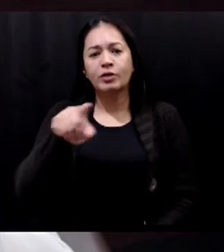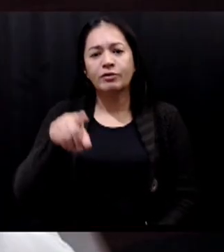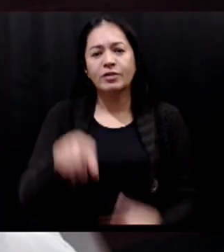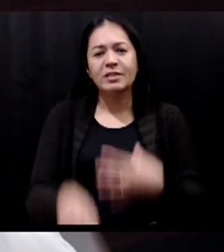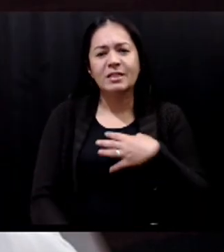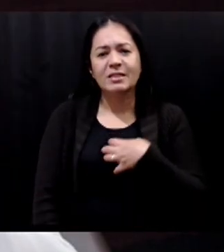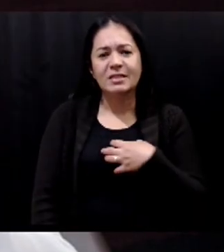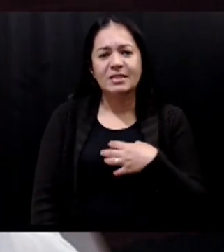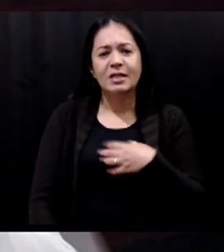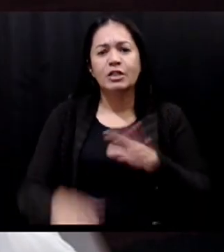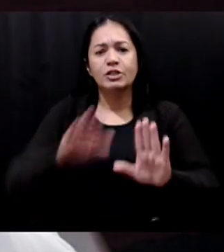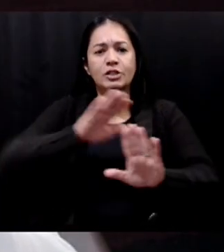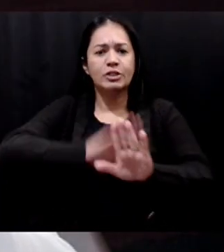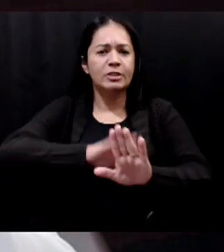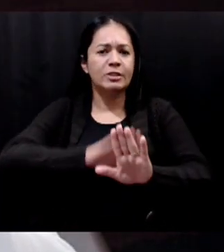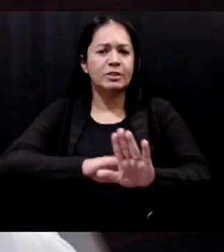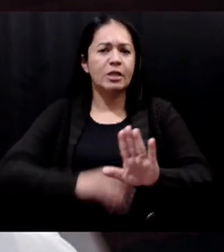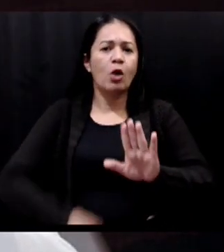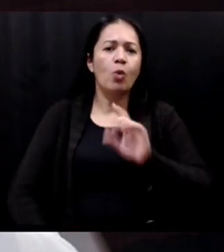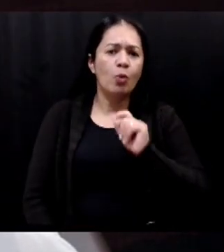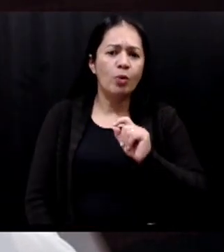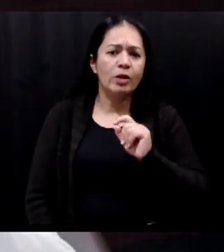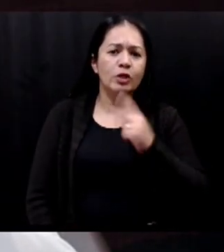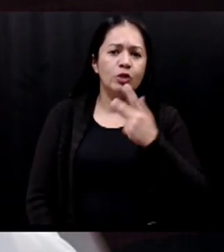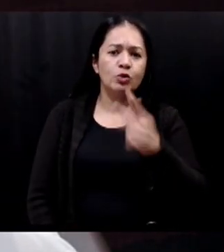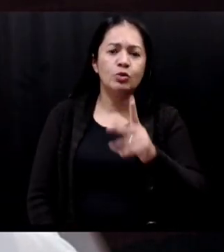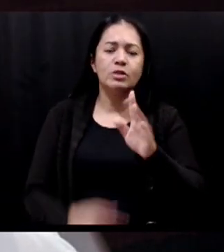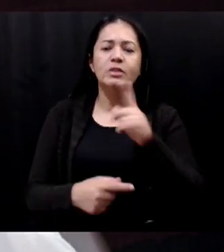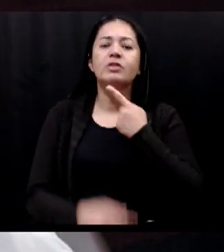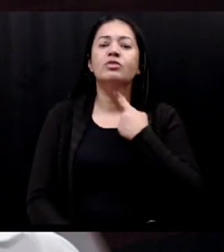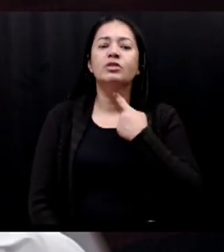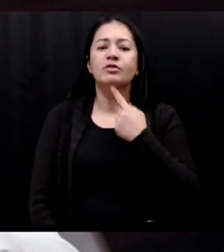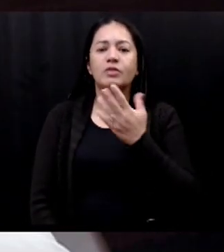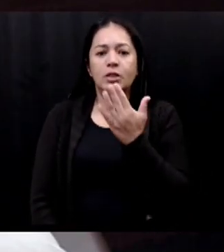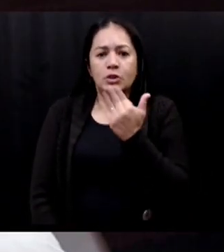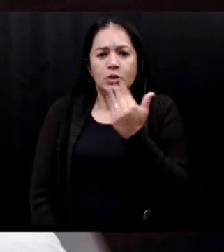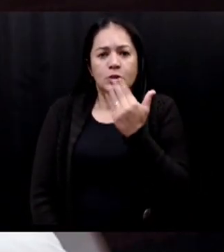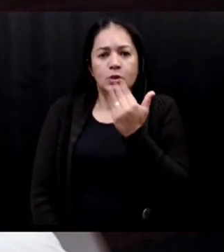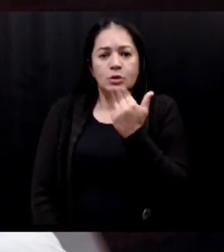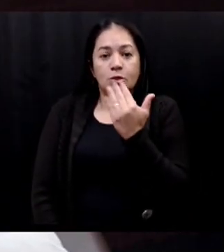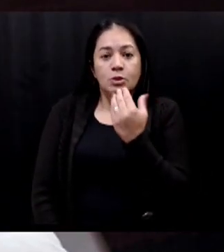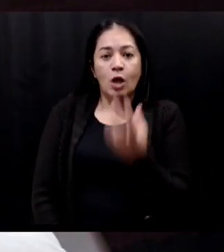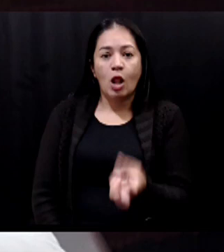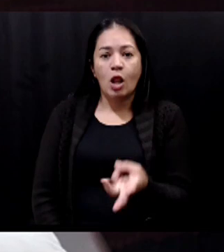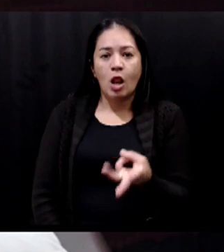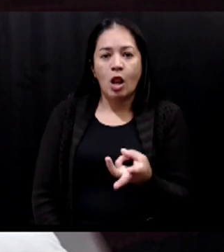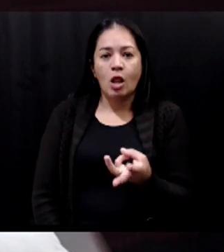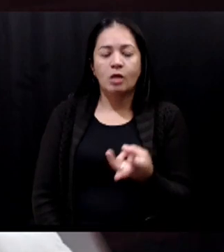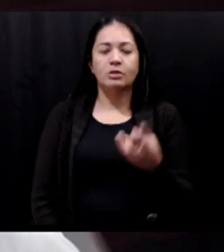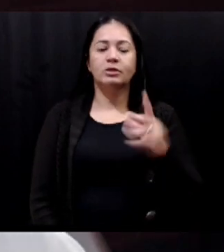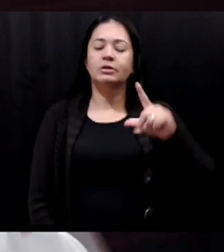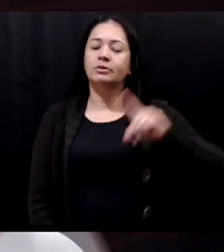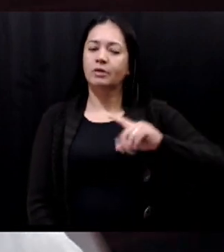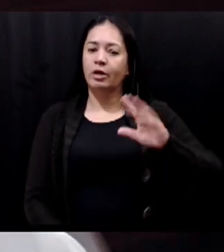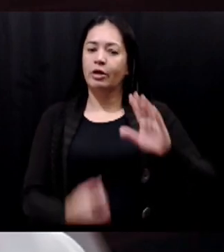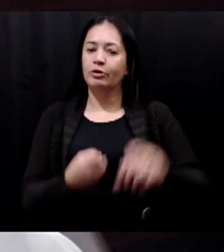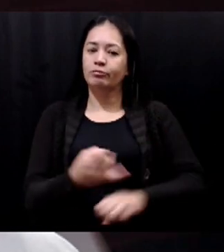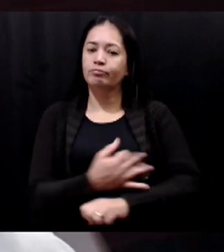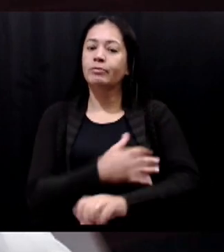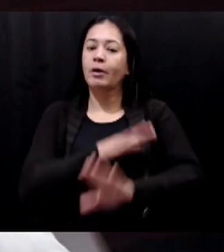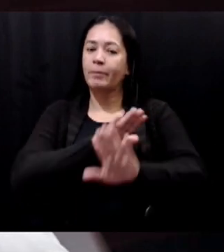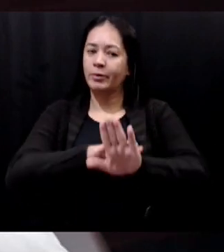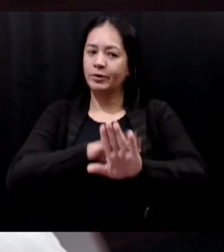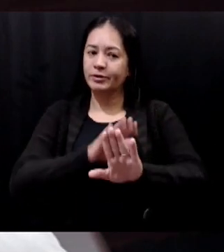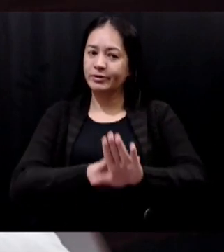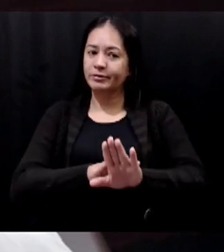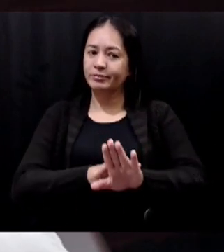do seu desejo de você se alimentar compulsivamente? Existe uma emoção por trás. E a hipnose, a hipnoterapia,